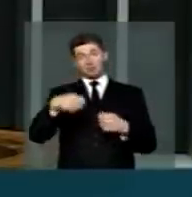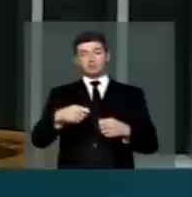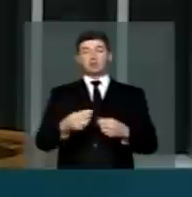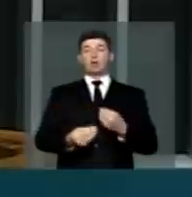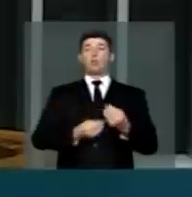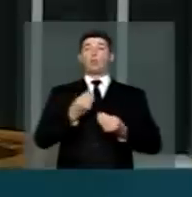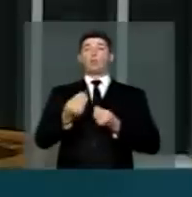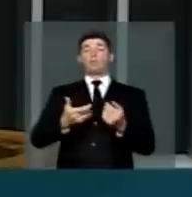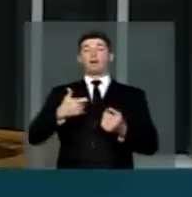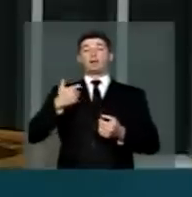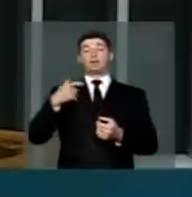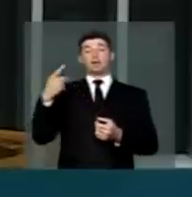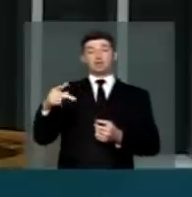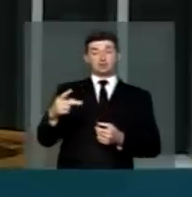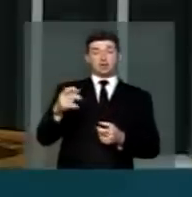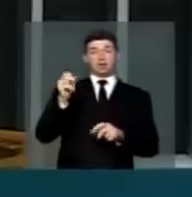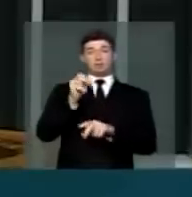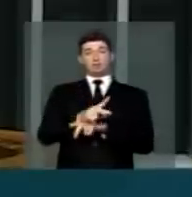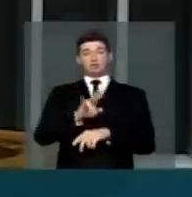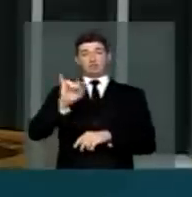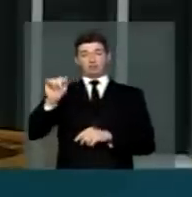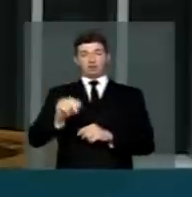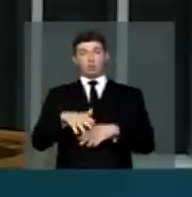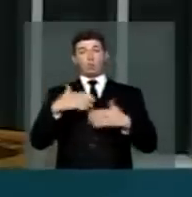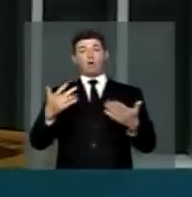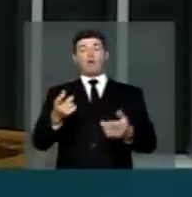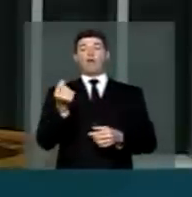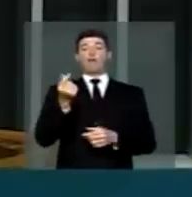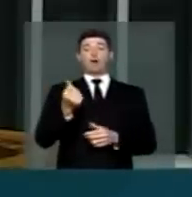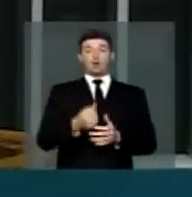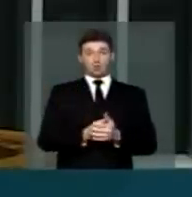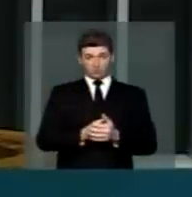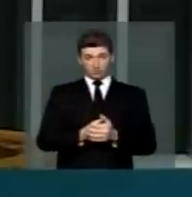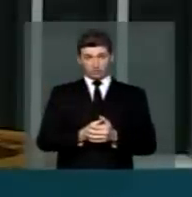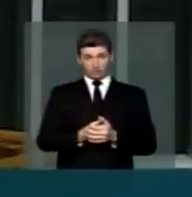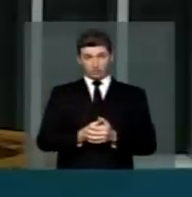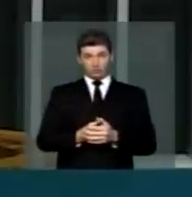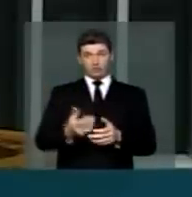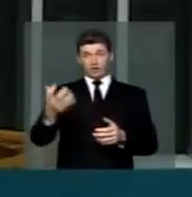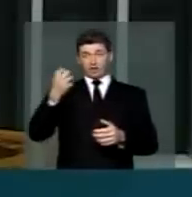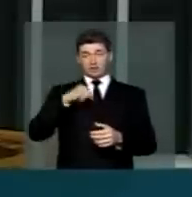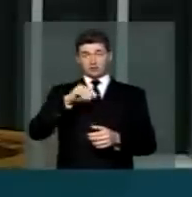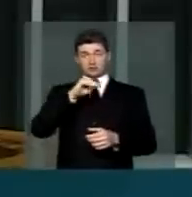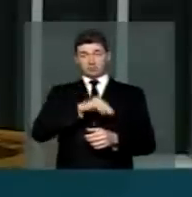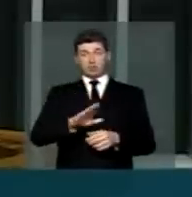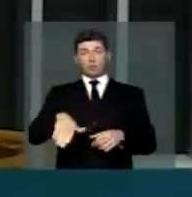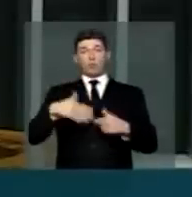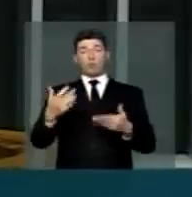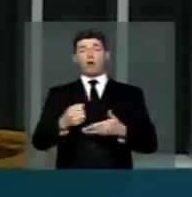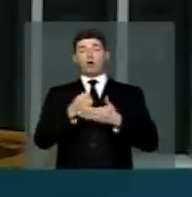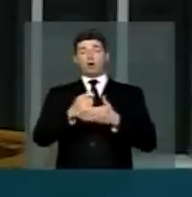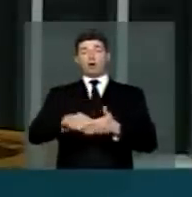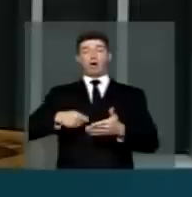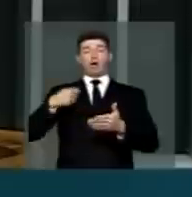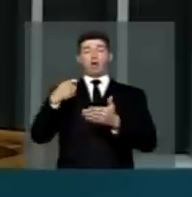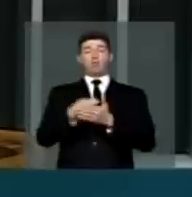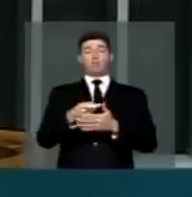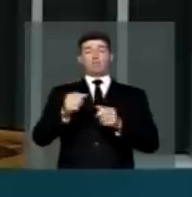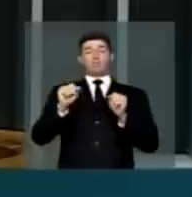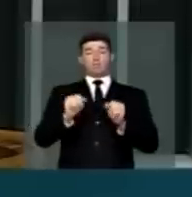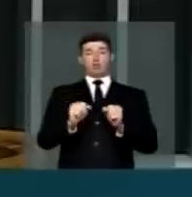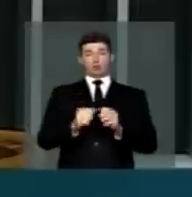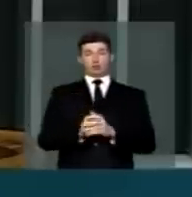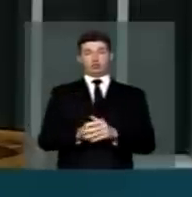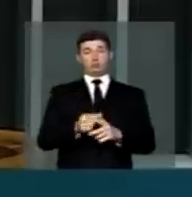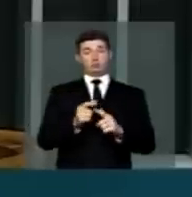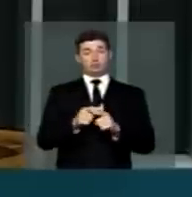exatamente em que idade irá se aposentar, qual o valor que irá perceber, qual é a contribuição que ele pode dar,